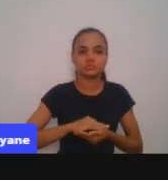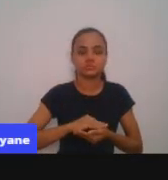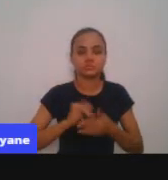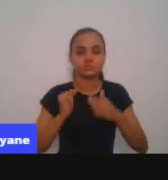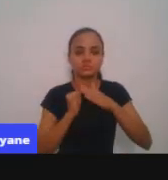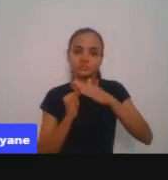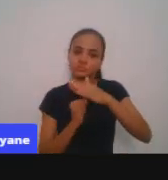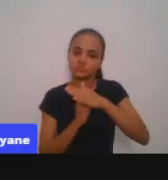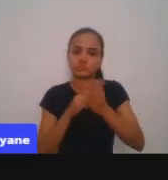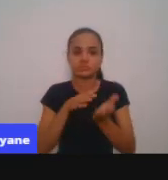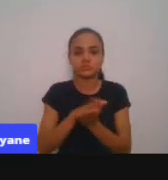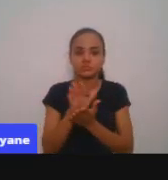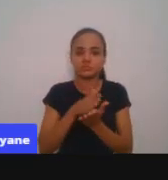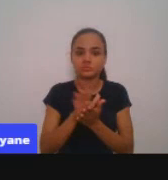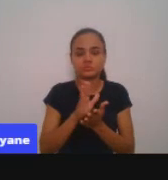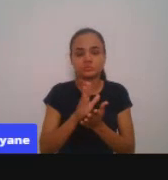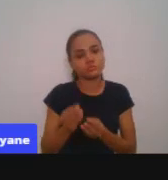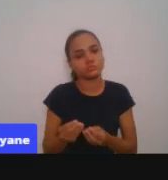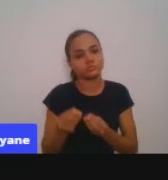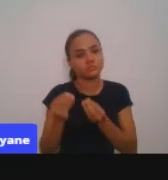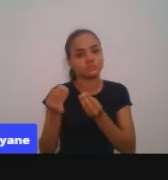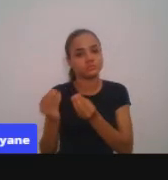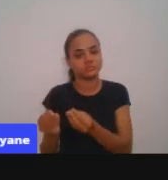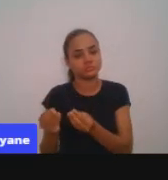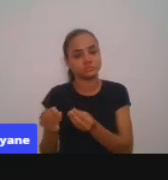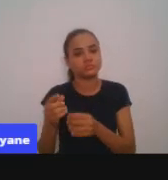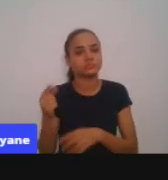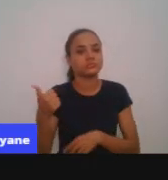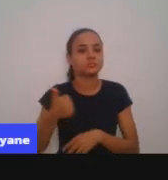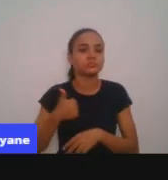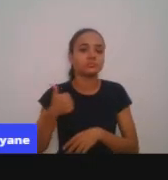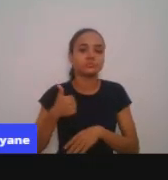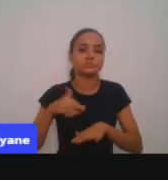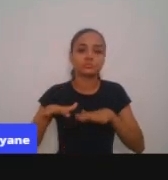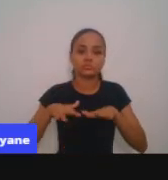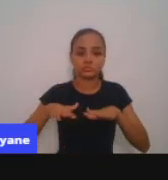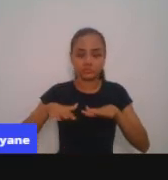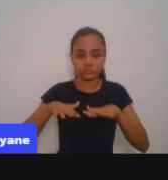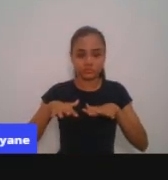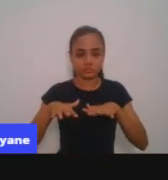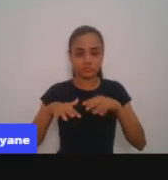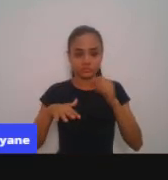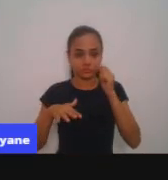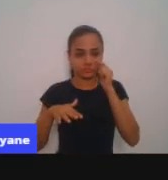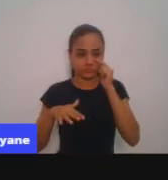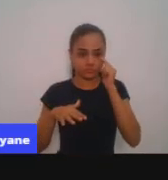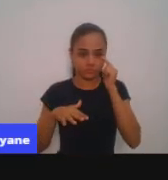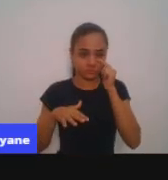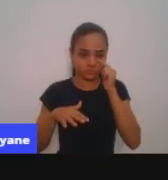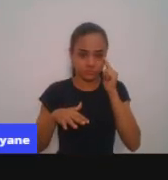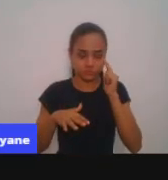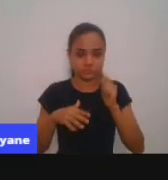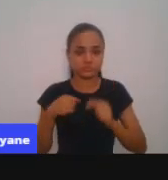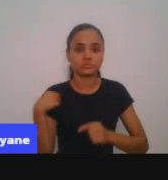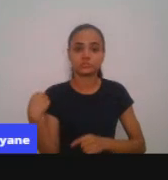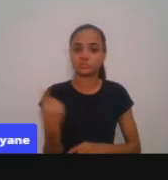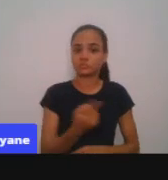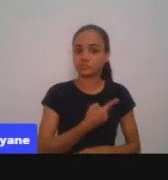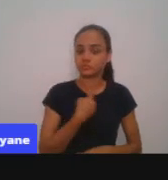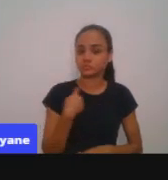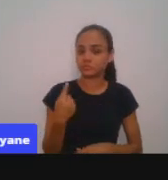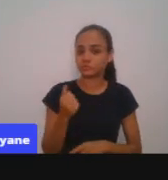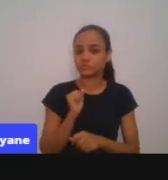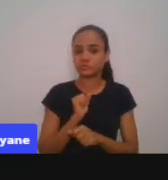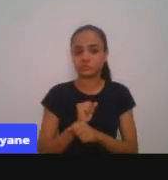entregou, enfim, foi aquele primeiro movimento. E a partir disso, como nós esperávamos que dentro em